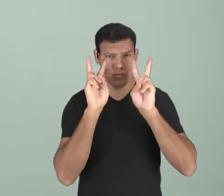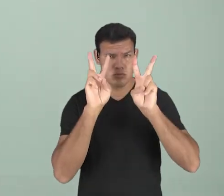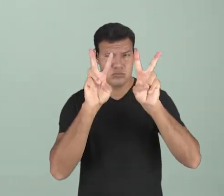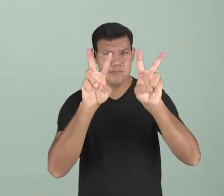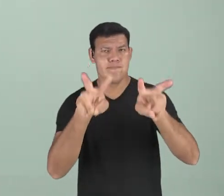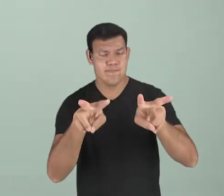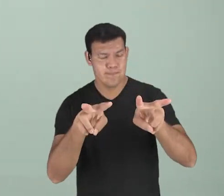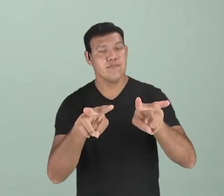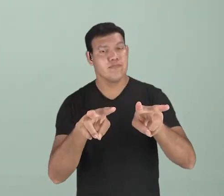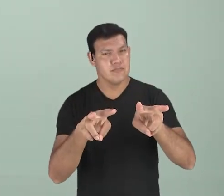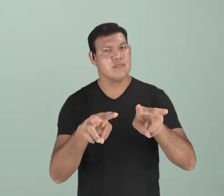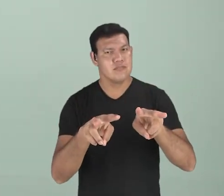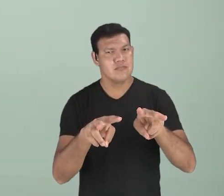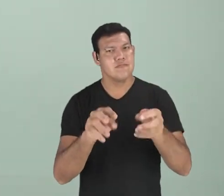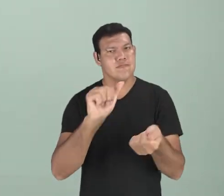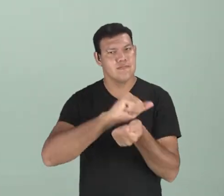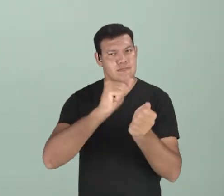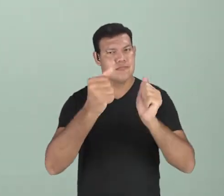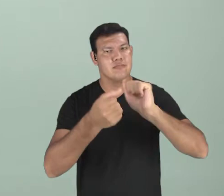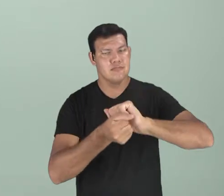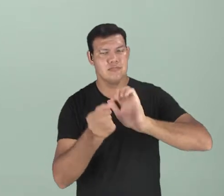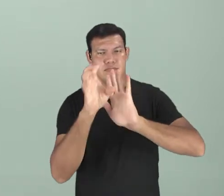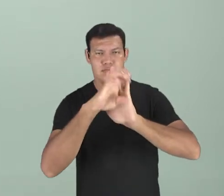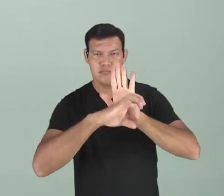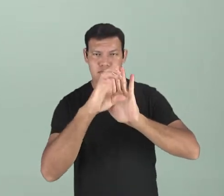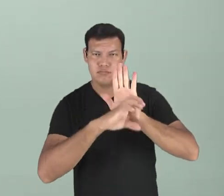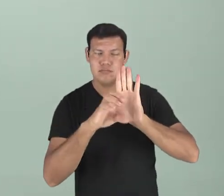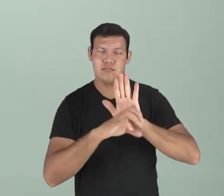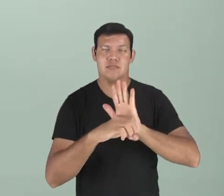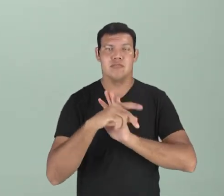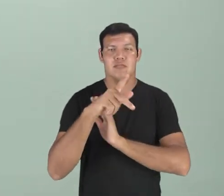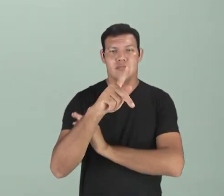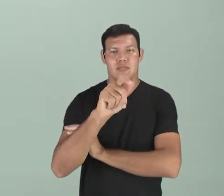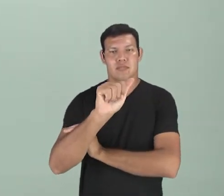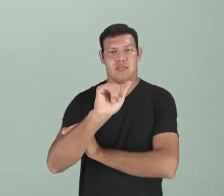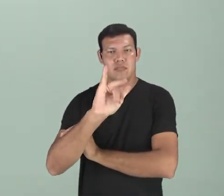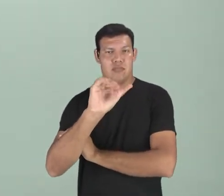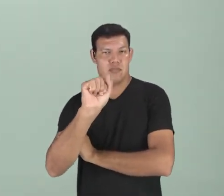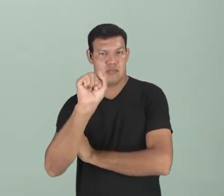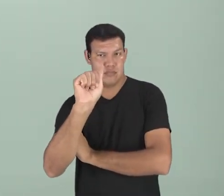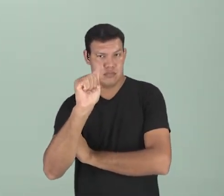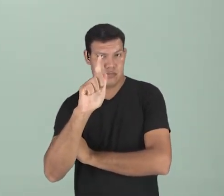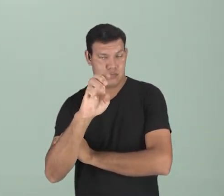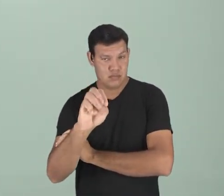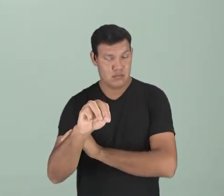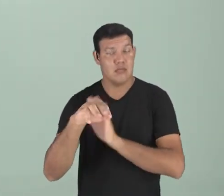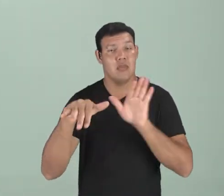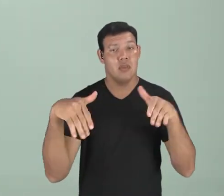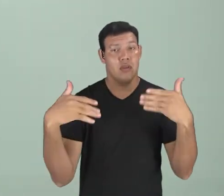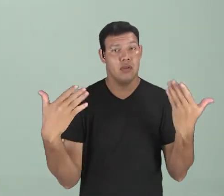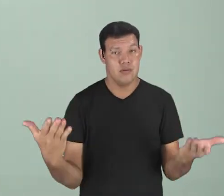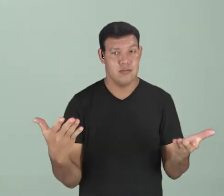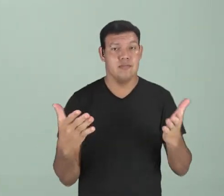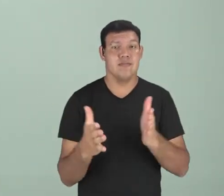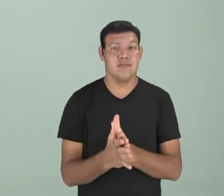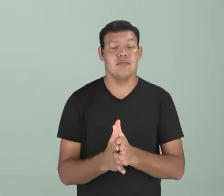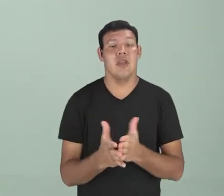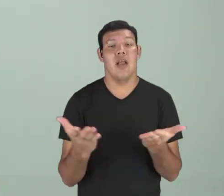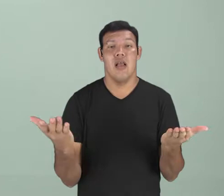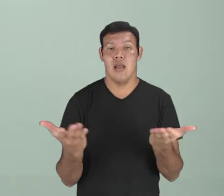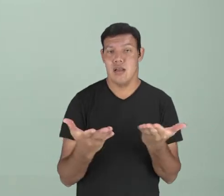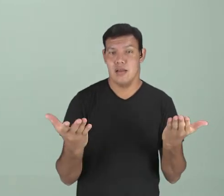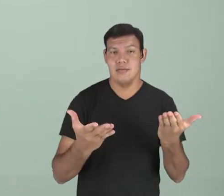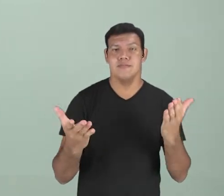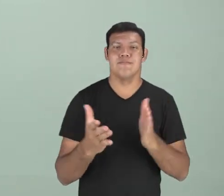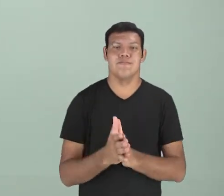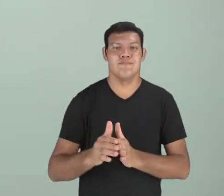ser enquadrado no conceito de paisagem, certo? E a partir do conceito de paisagem, a gente contempla o conceito